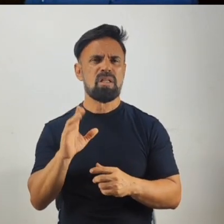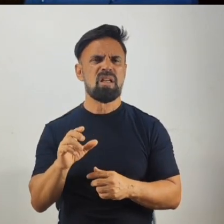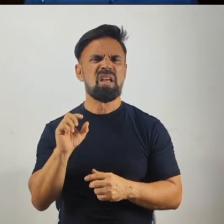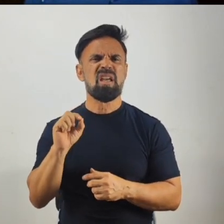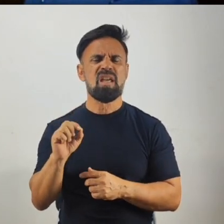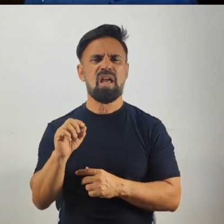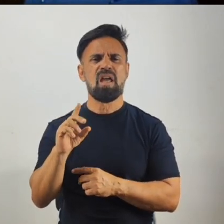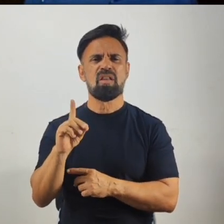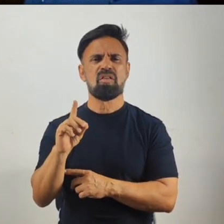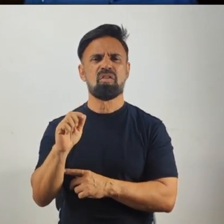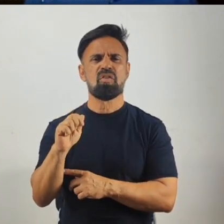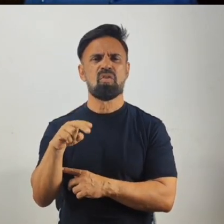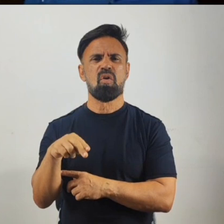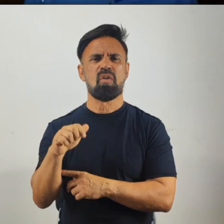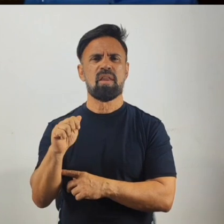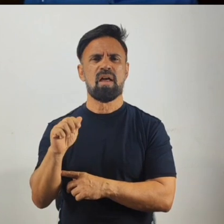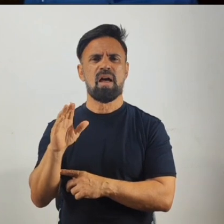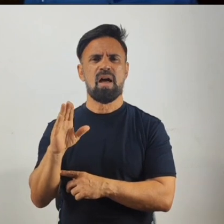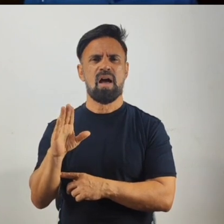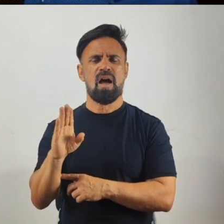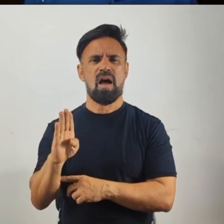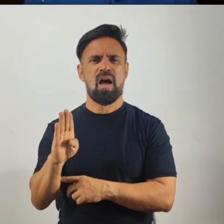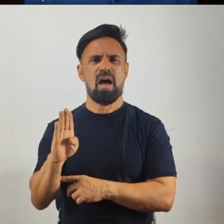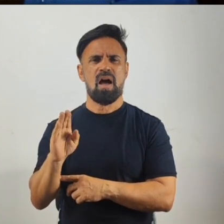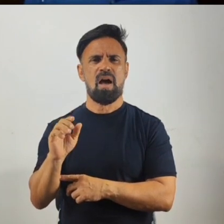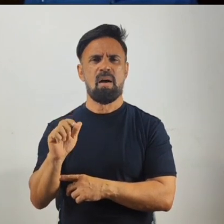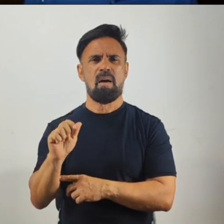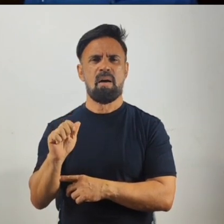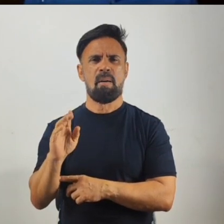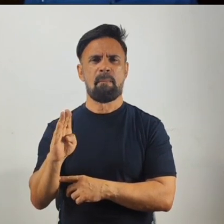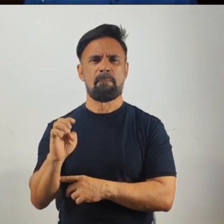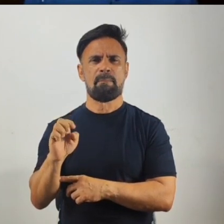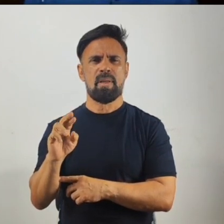E quem foi Dona Bedian? Ele